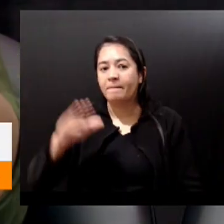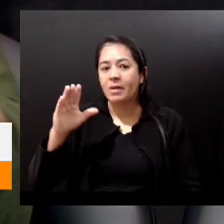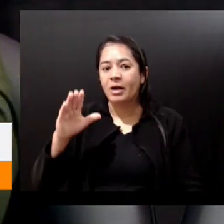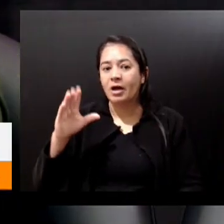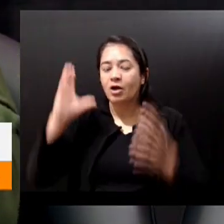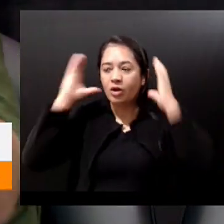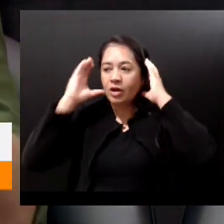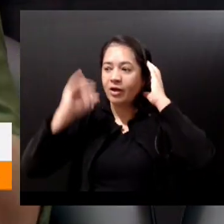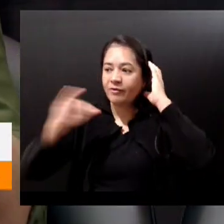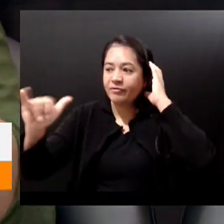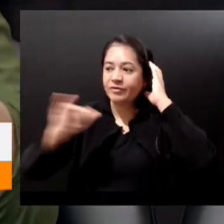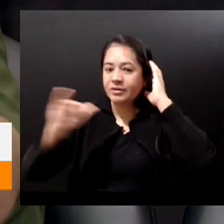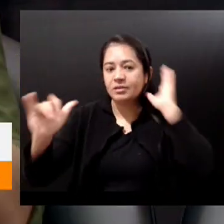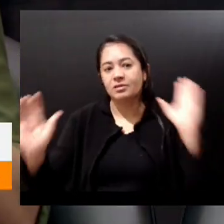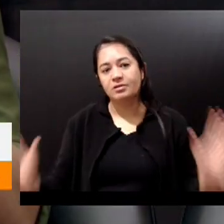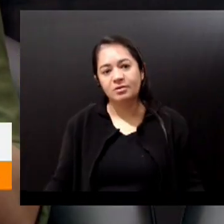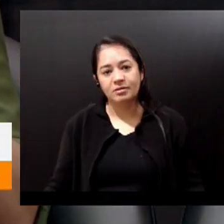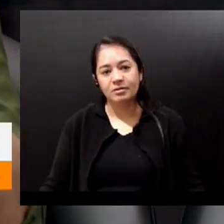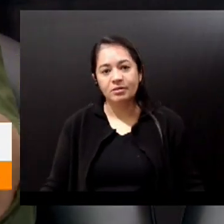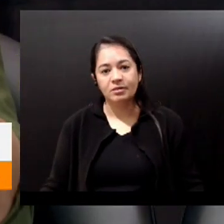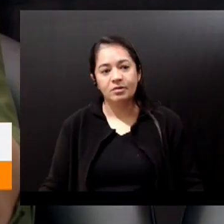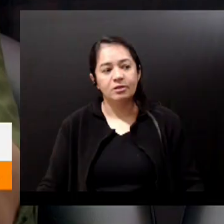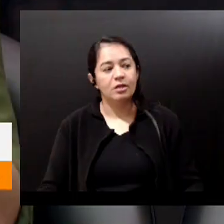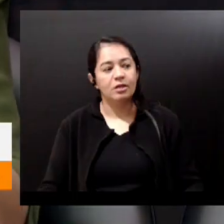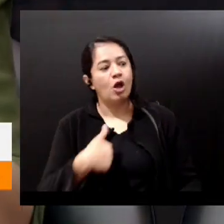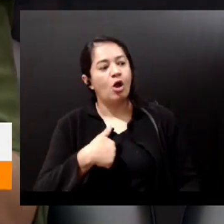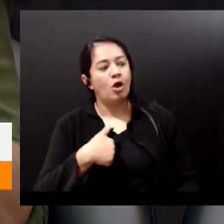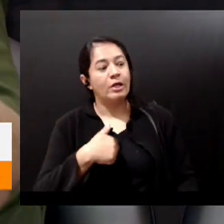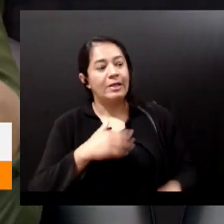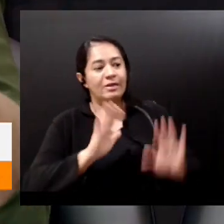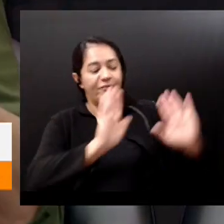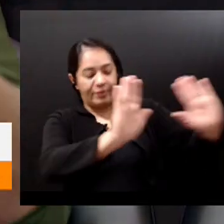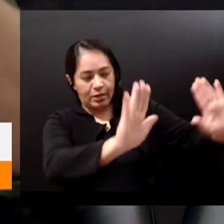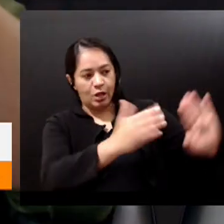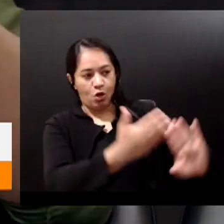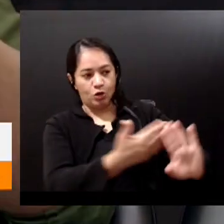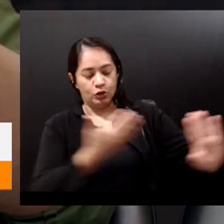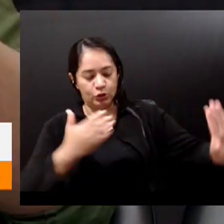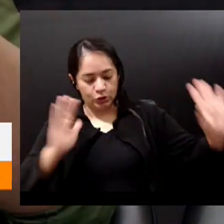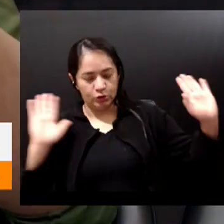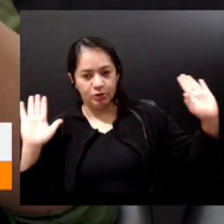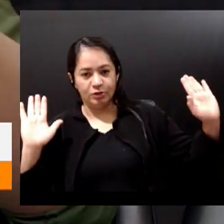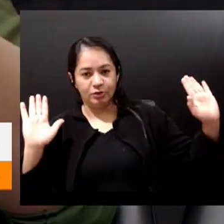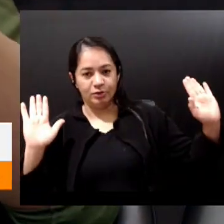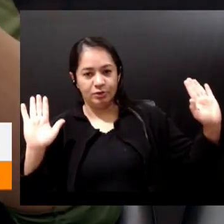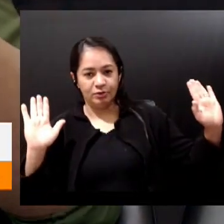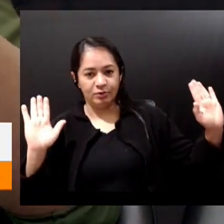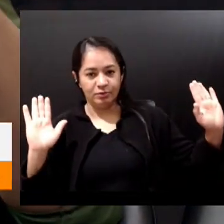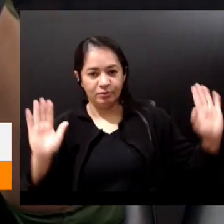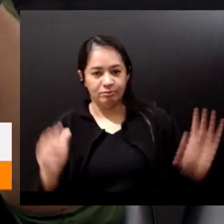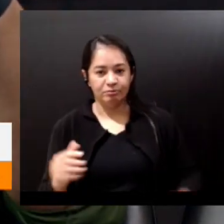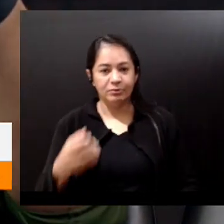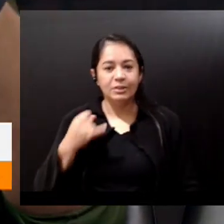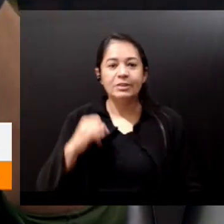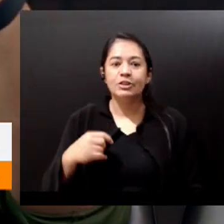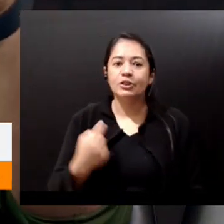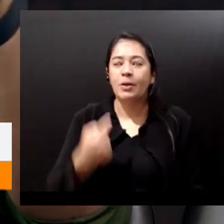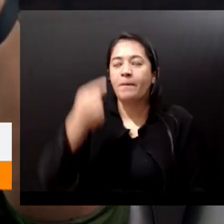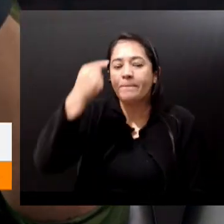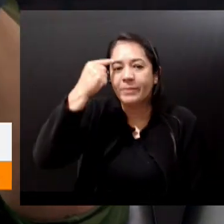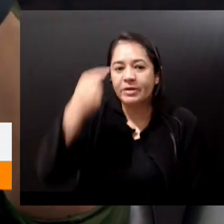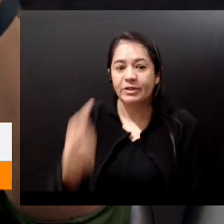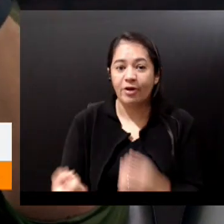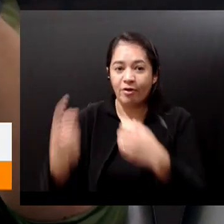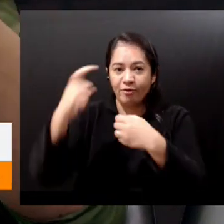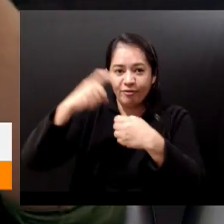ao outro. Não fale comigo, não me toque. É isso Essa é a ideia, mesmo. sim. Se a gente pensar, vamos voltar, não sei de que idade vocês, vão aqui